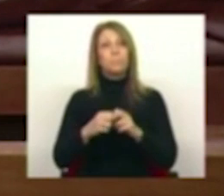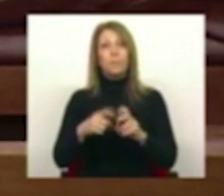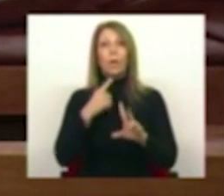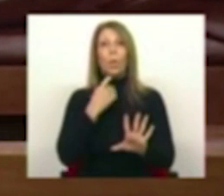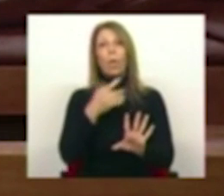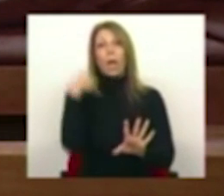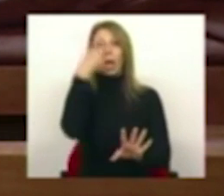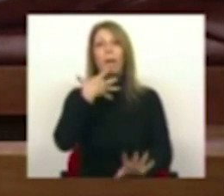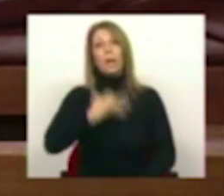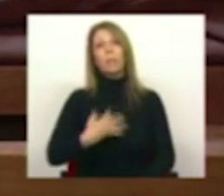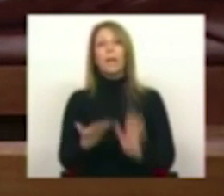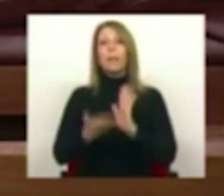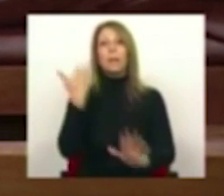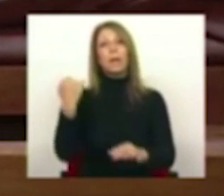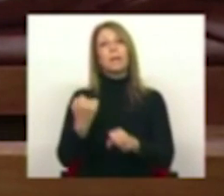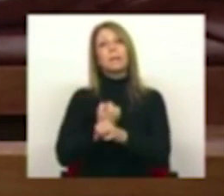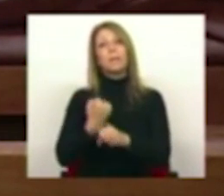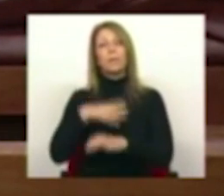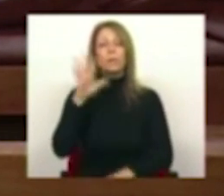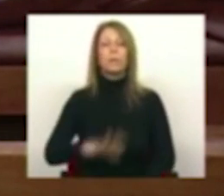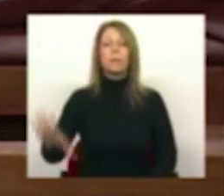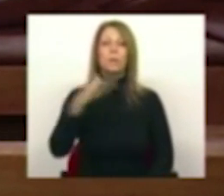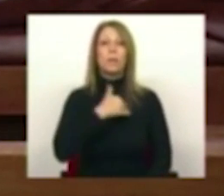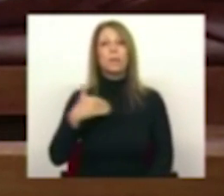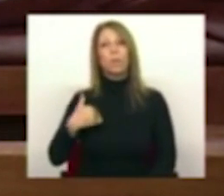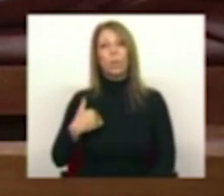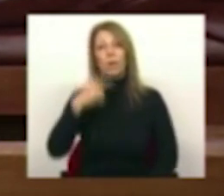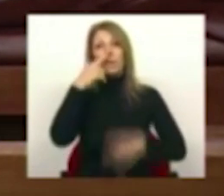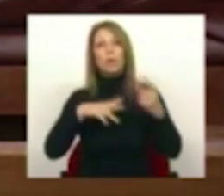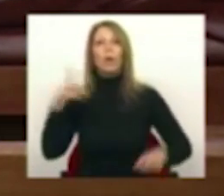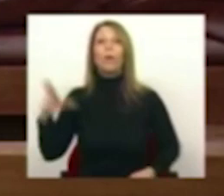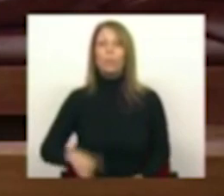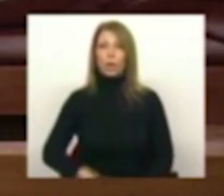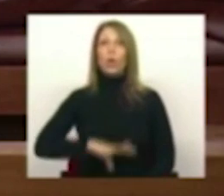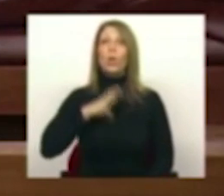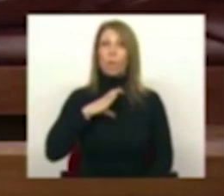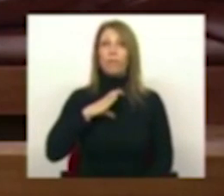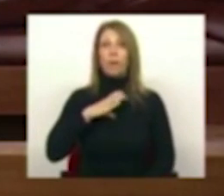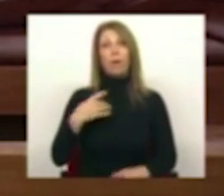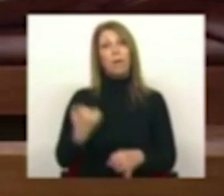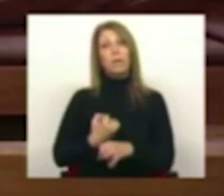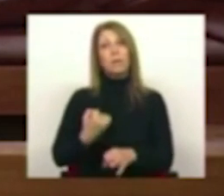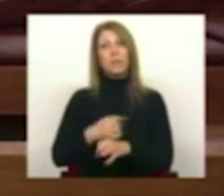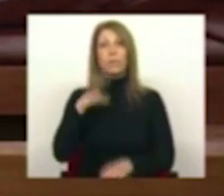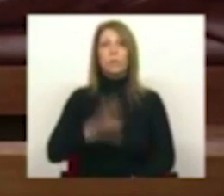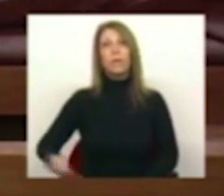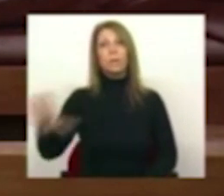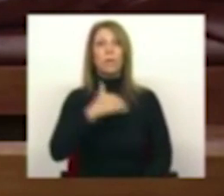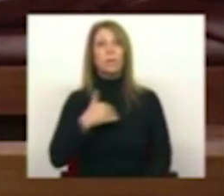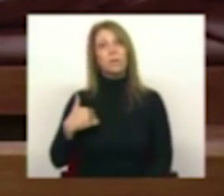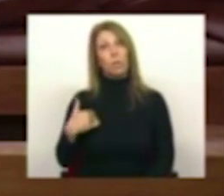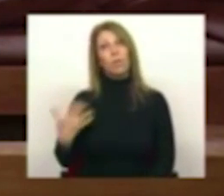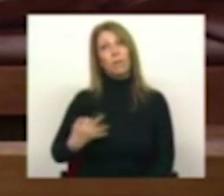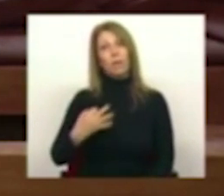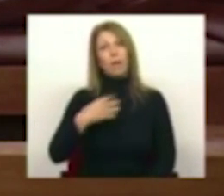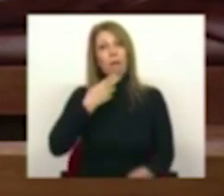Saúde. Os portugueses confiam no SNS, os portugueses têm razões para confiar no Serviço Nacional de Saúde, os